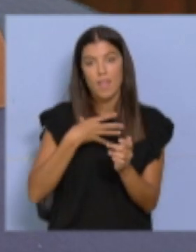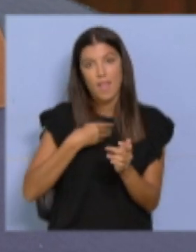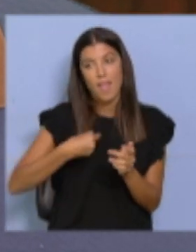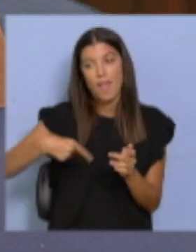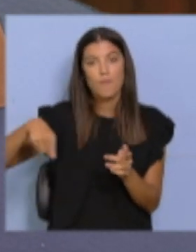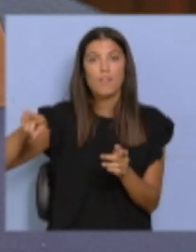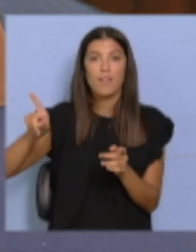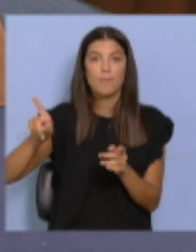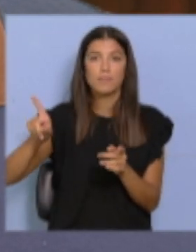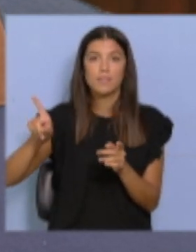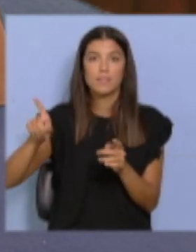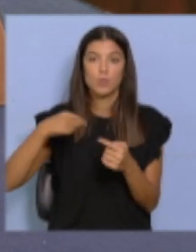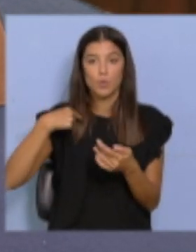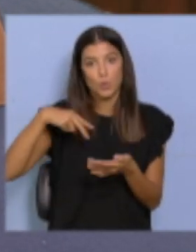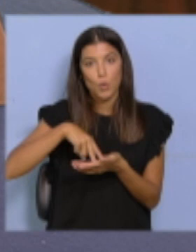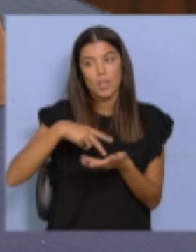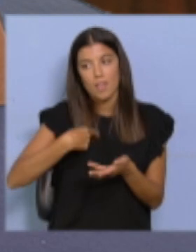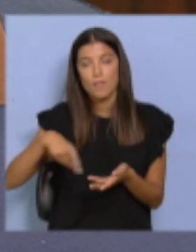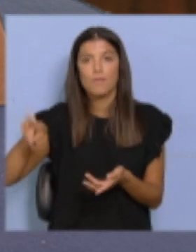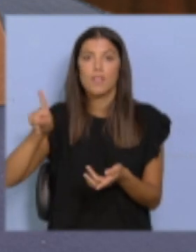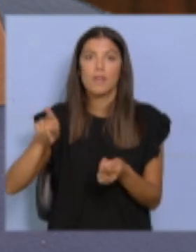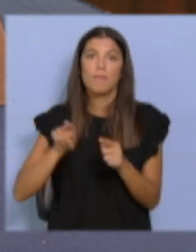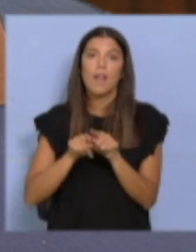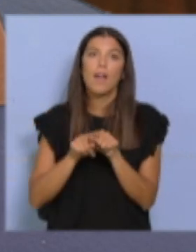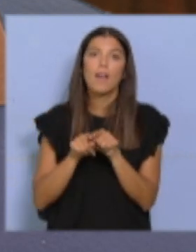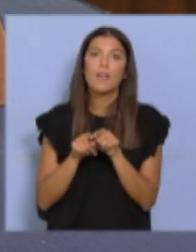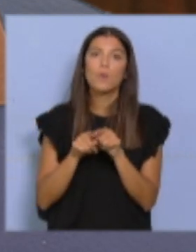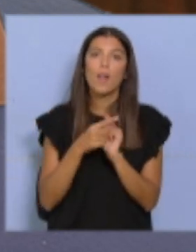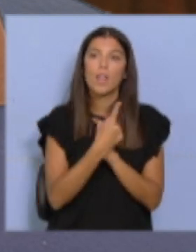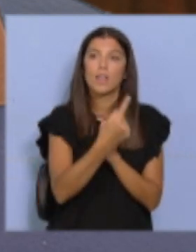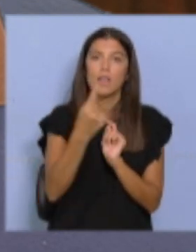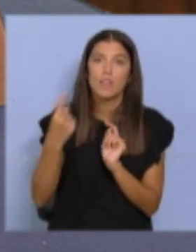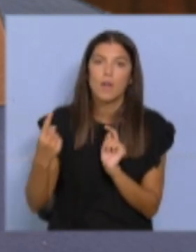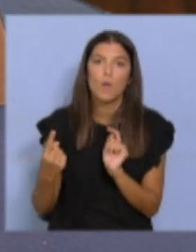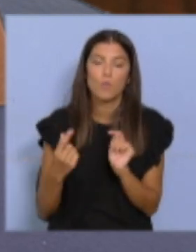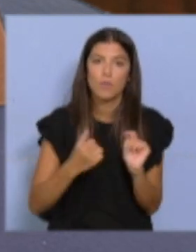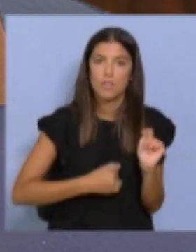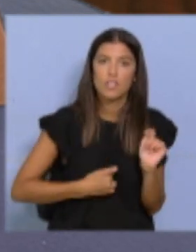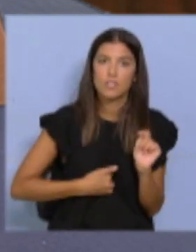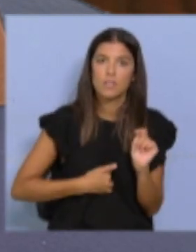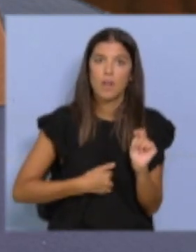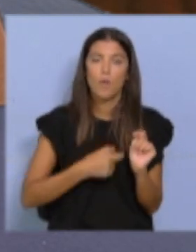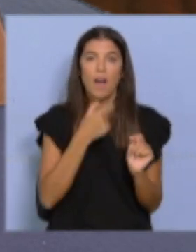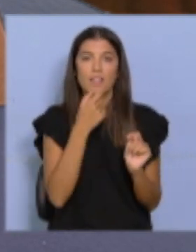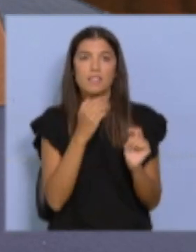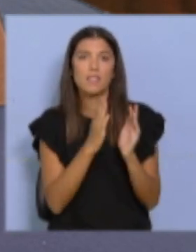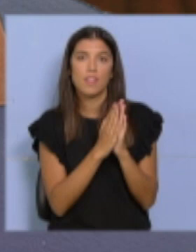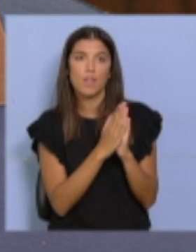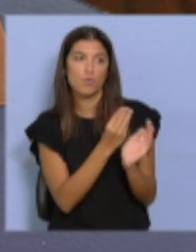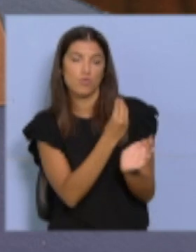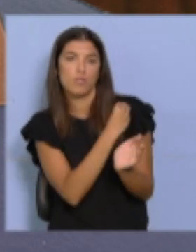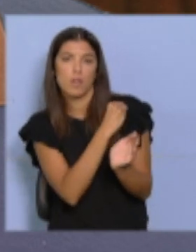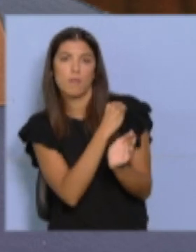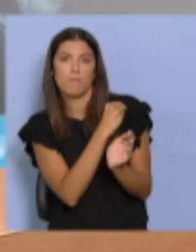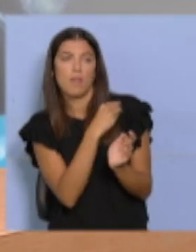Então é um tom vocacional. A cada um de nós cristãos que Deus chama, qual é a minha resposta? Qual é a minha